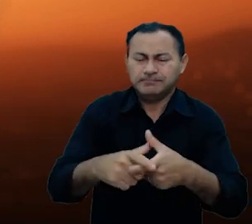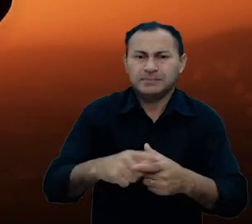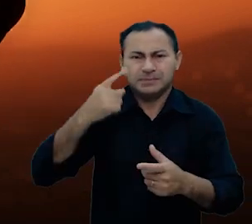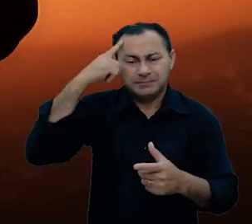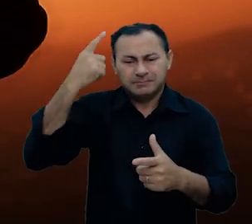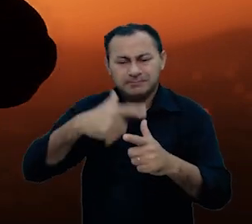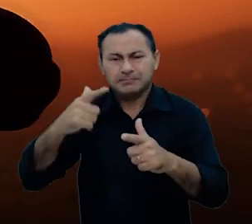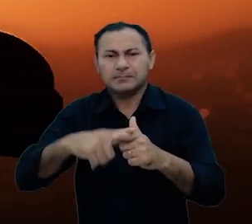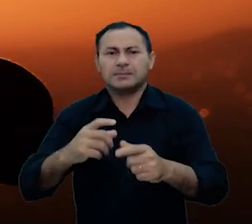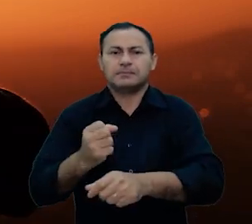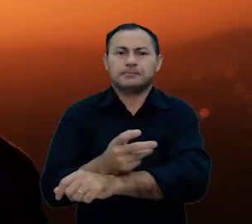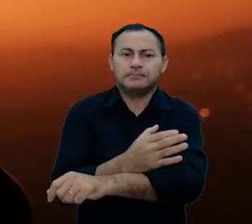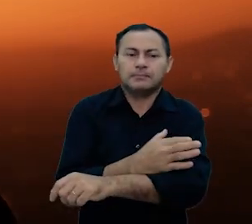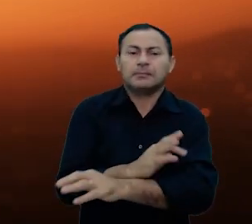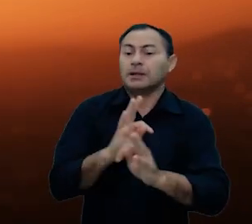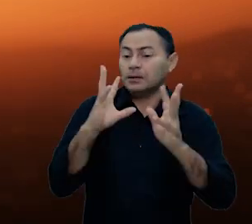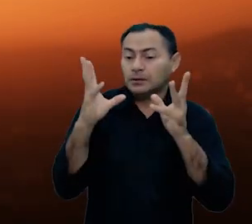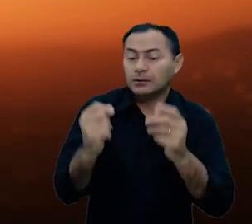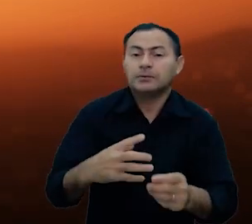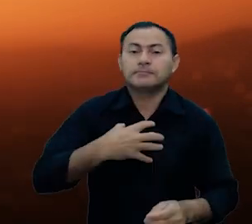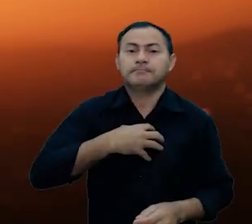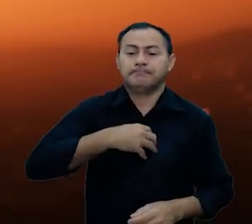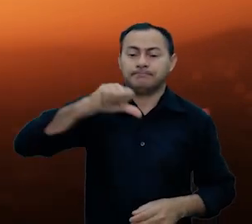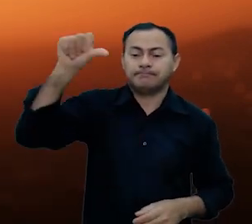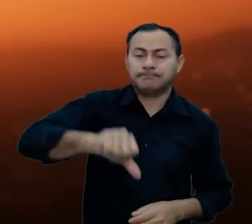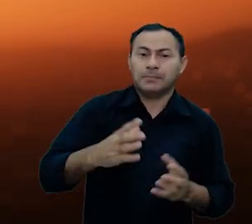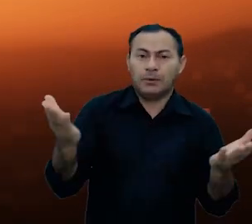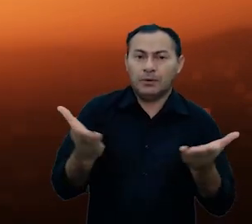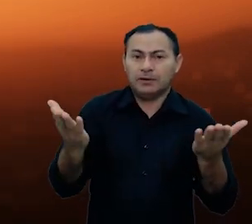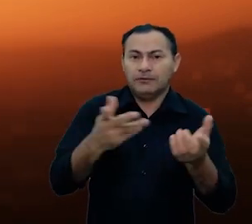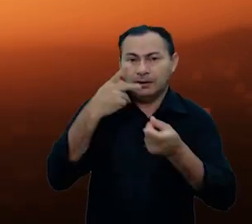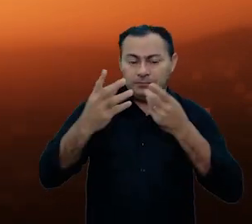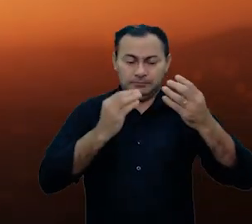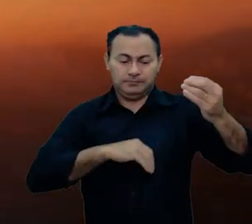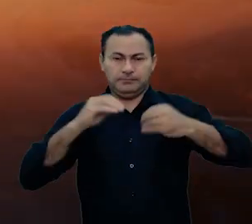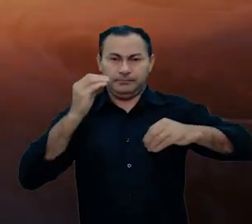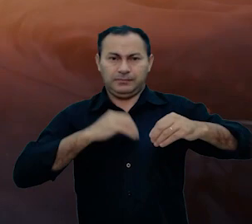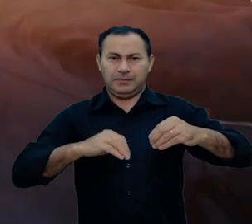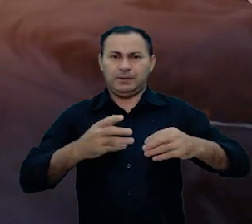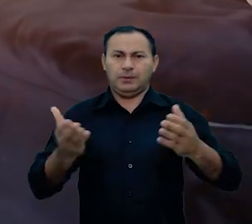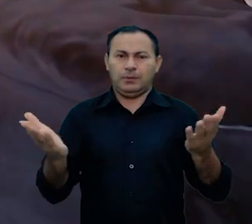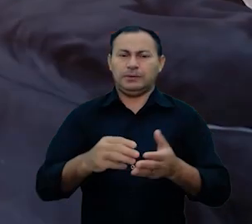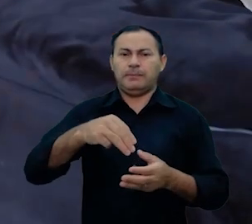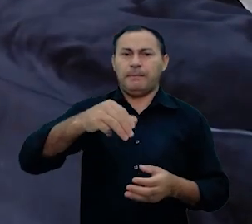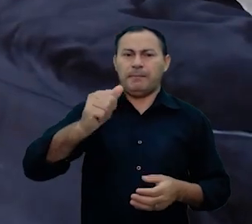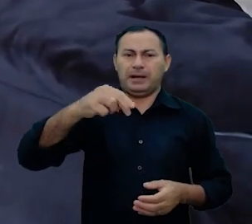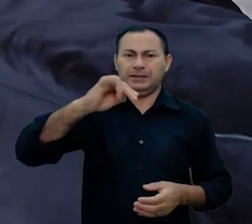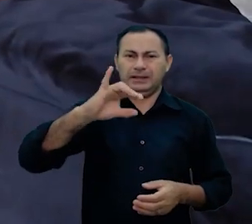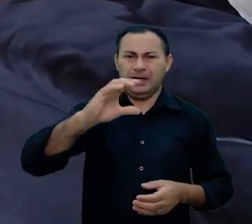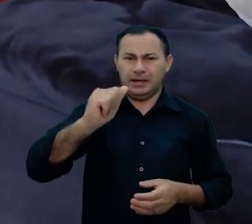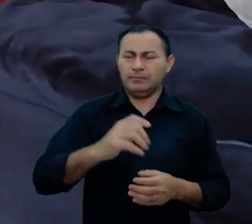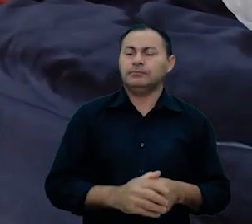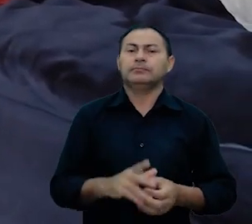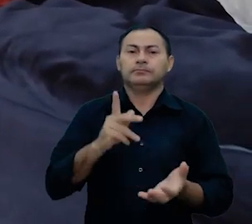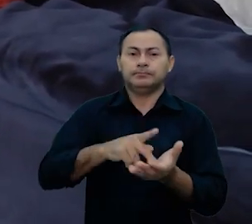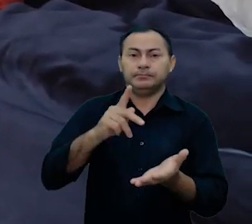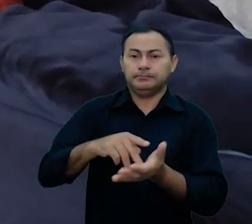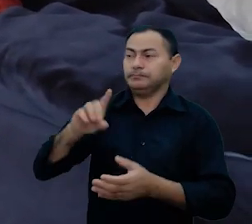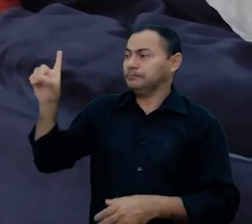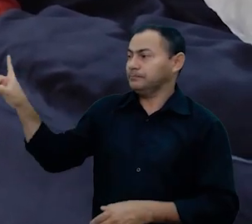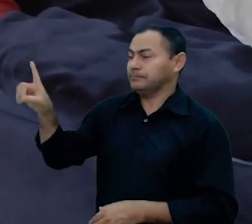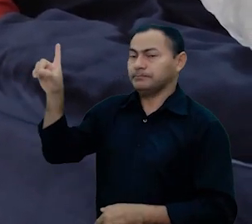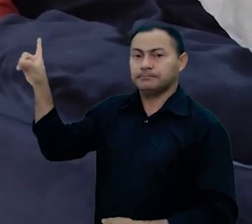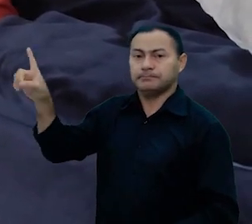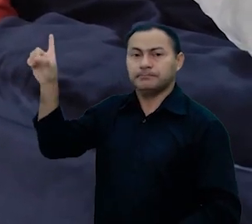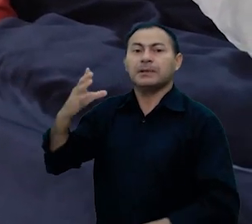variações de estados emocionais e todos os sintomas que chamamos hoje de depressão maníaca. Na verdade, o que Davi fazia